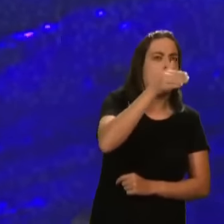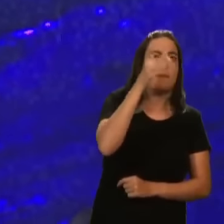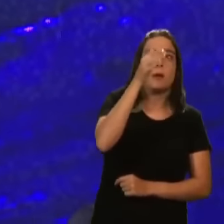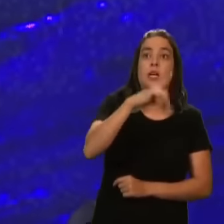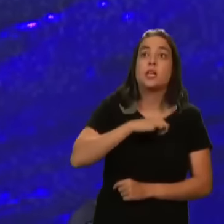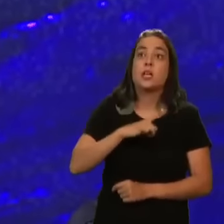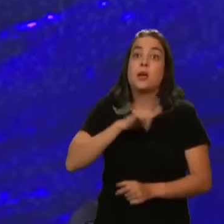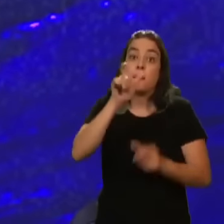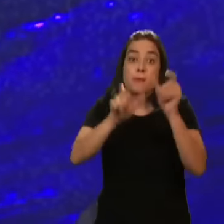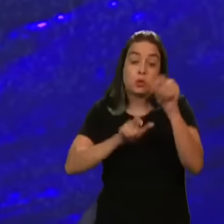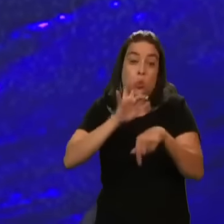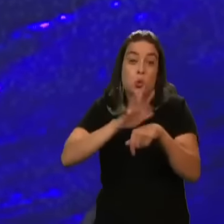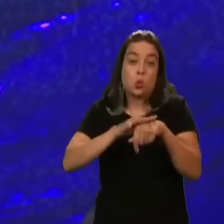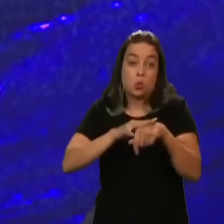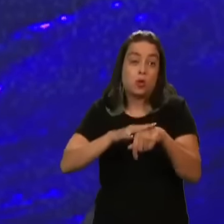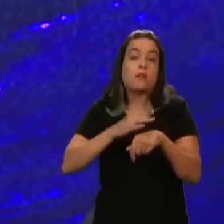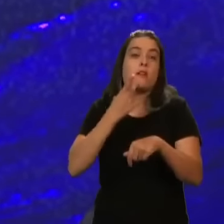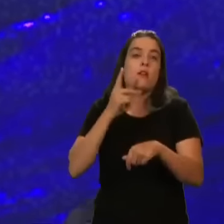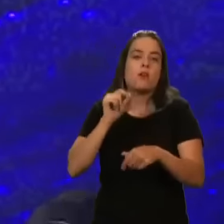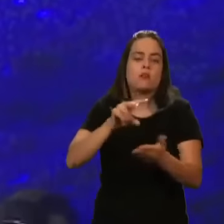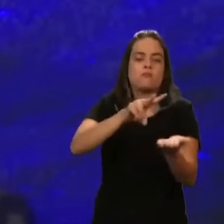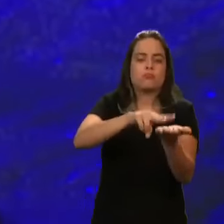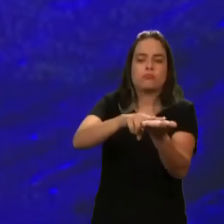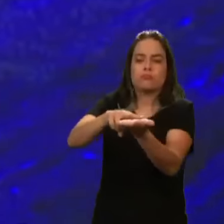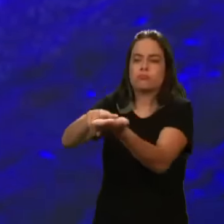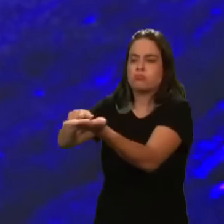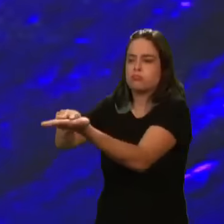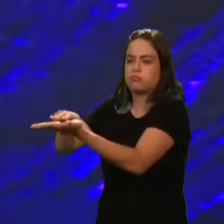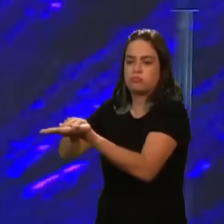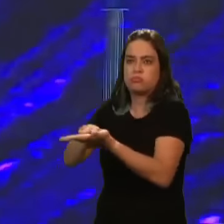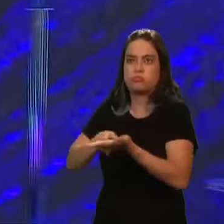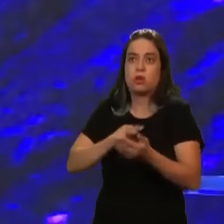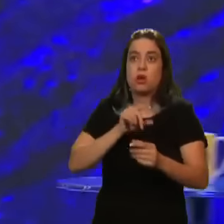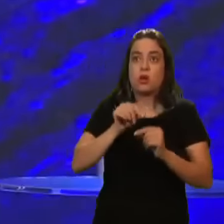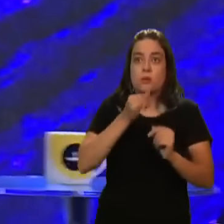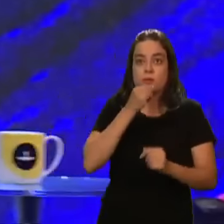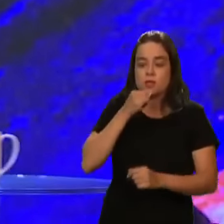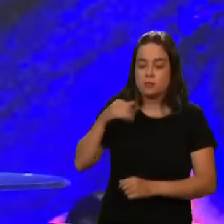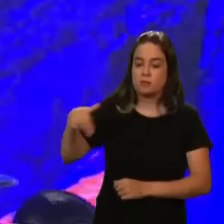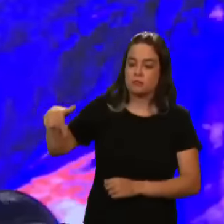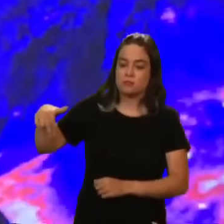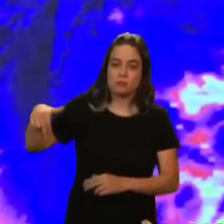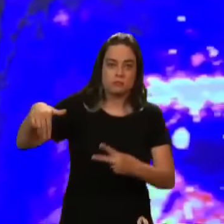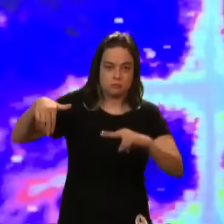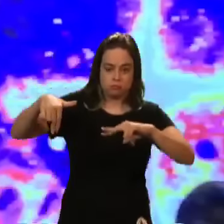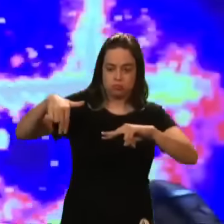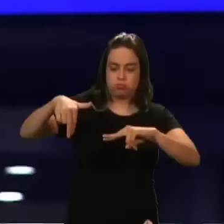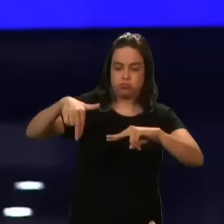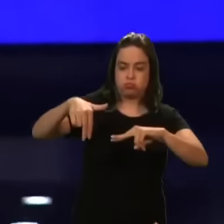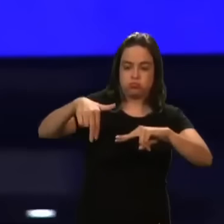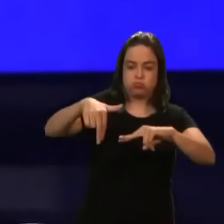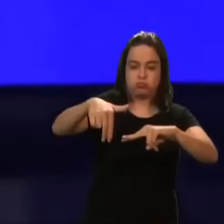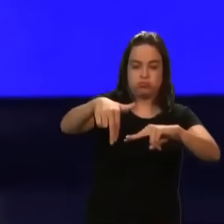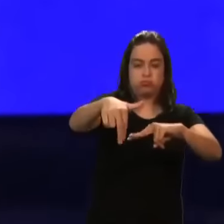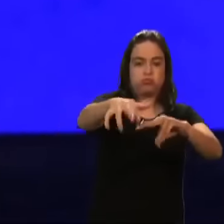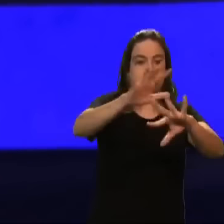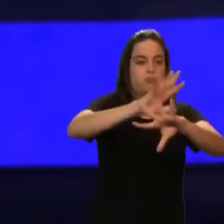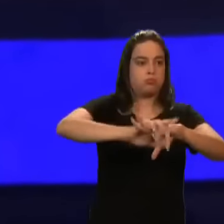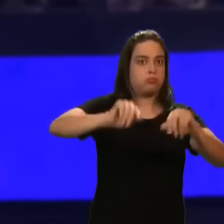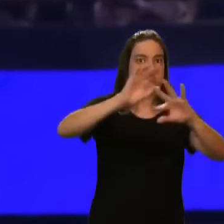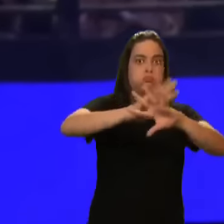doente, que ele pedia as pessoas para deitar na calçada, e ele ia passando, a sombra dele ia passando, e as pessoas iam sendo curadas, iam